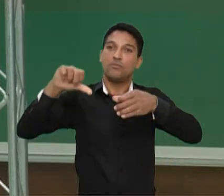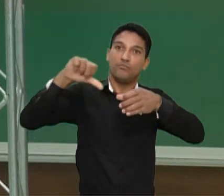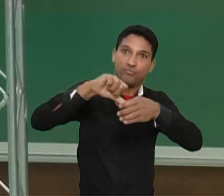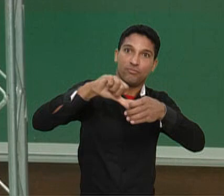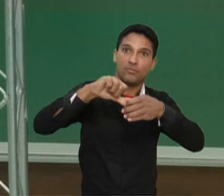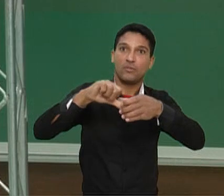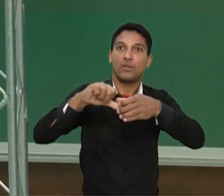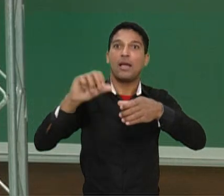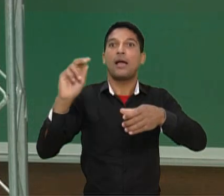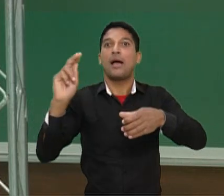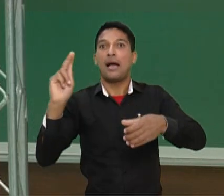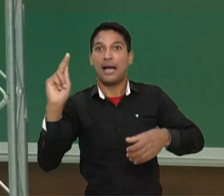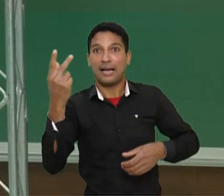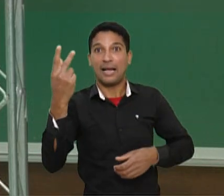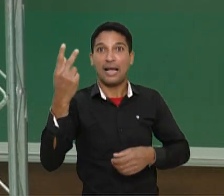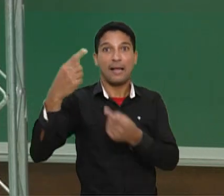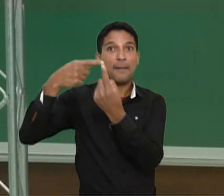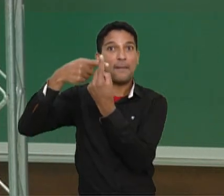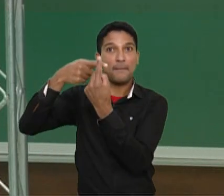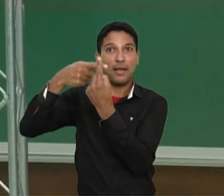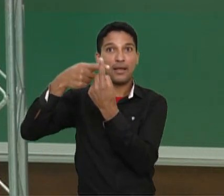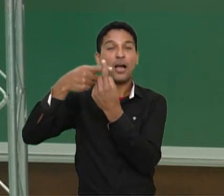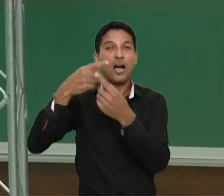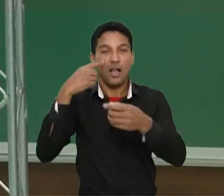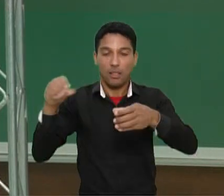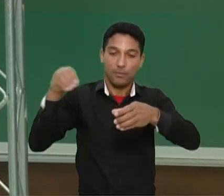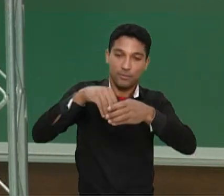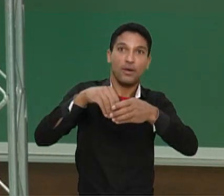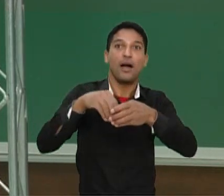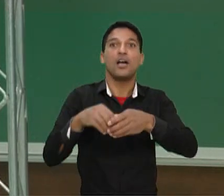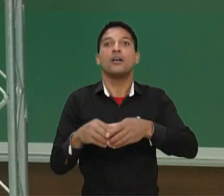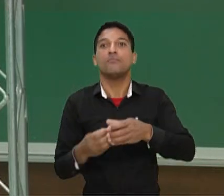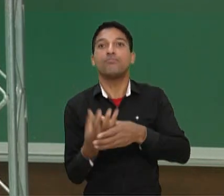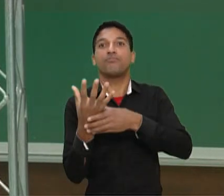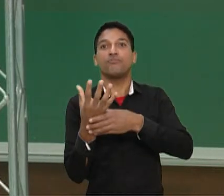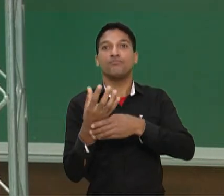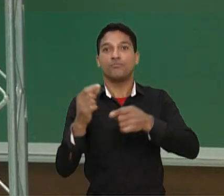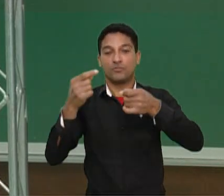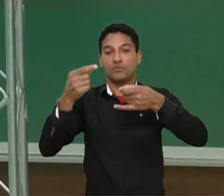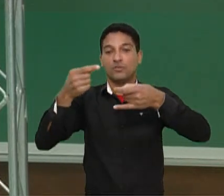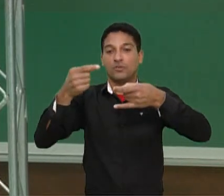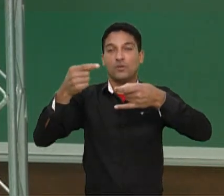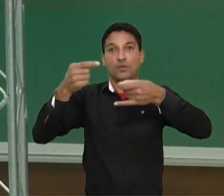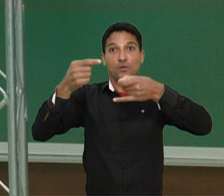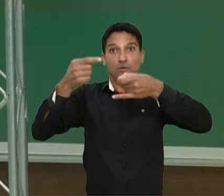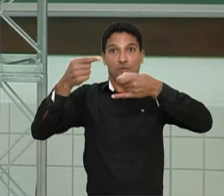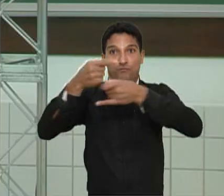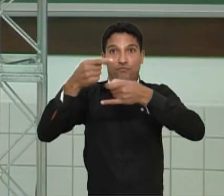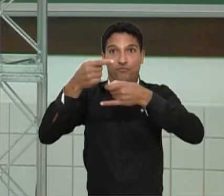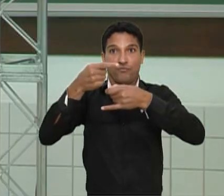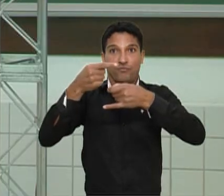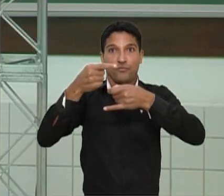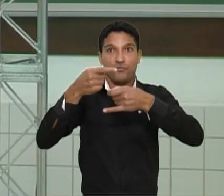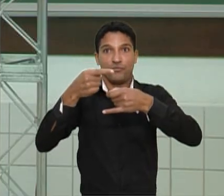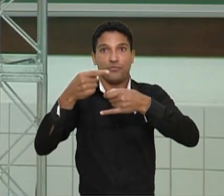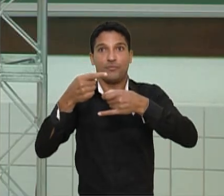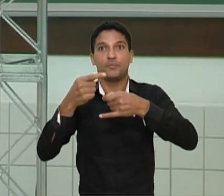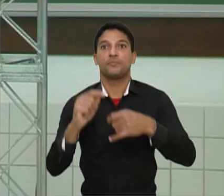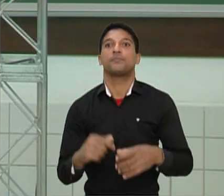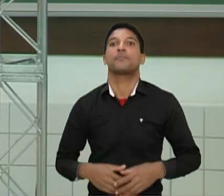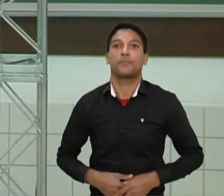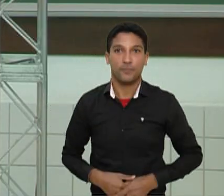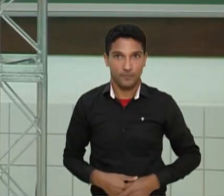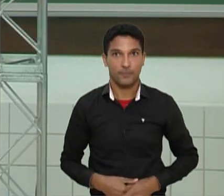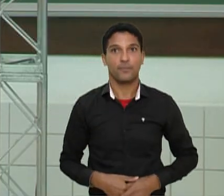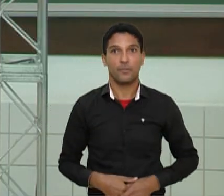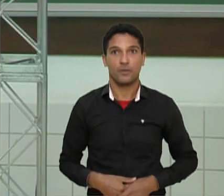H3O+. Tranquilo? Beleza? Show de bola? Maravilha então. Galera, último exercício, deixei separado para você também